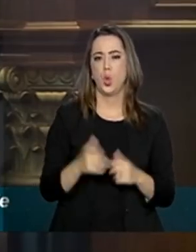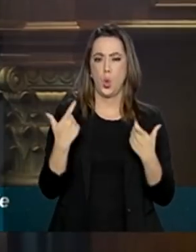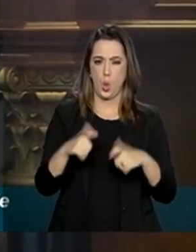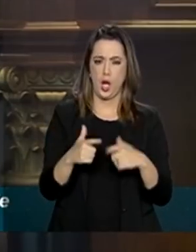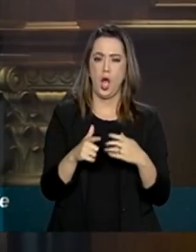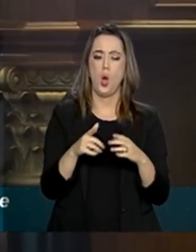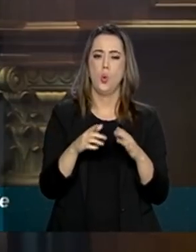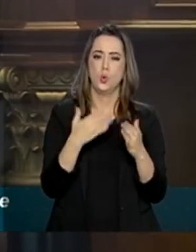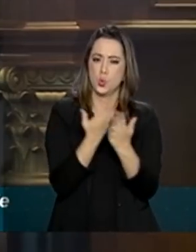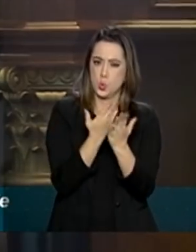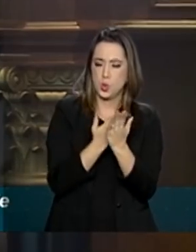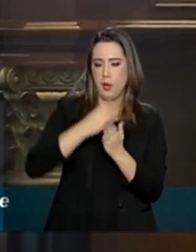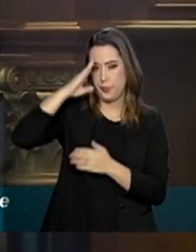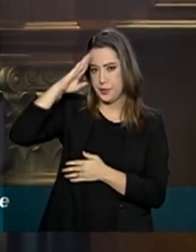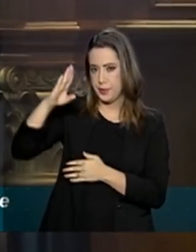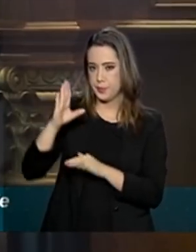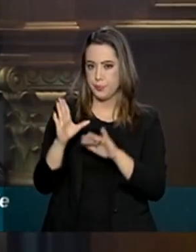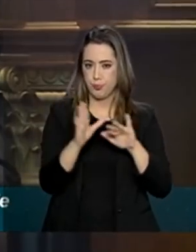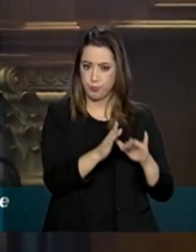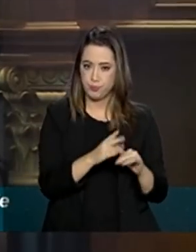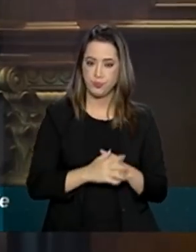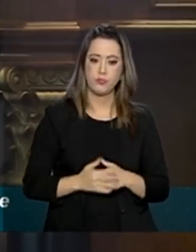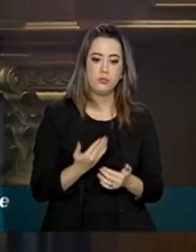meus senhores,